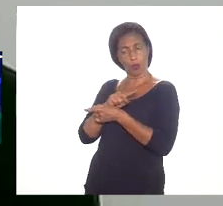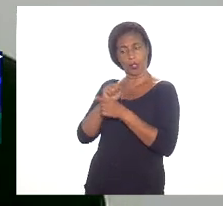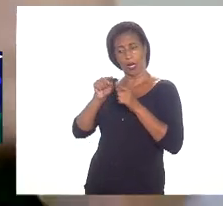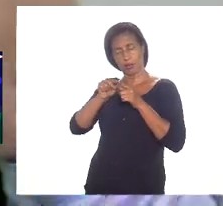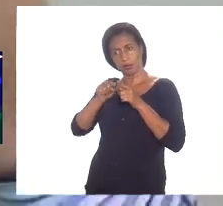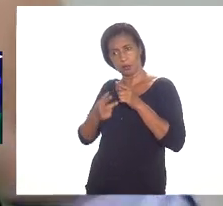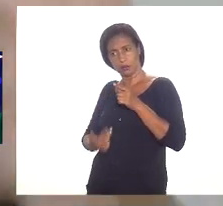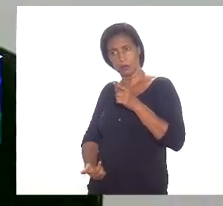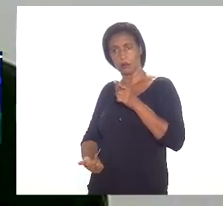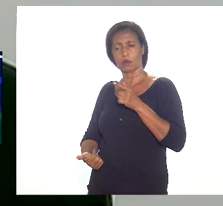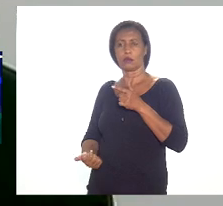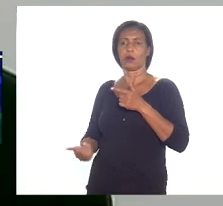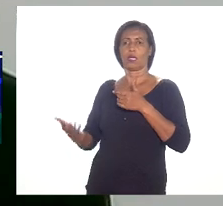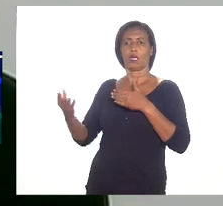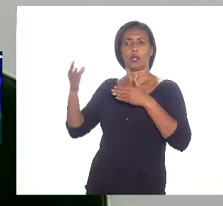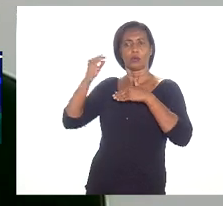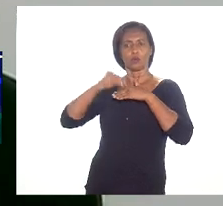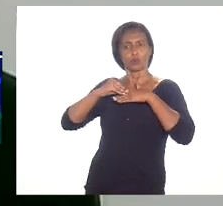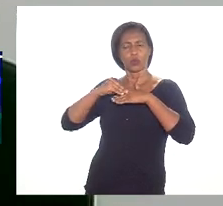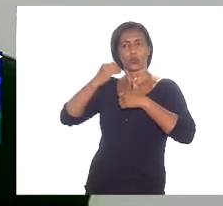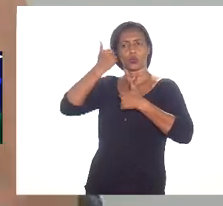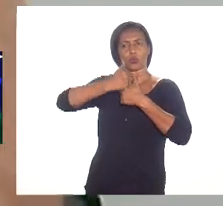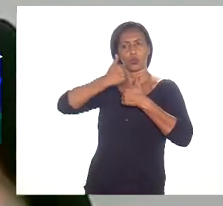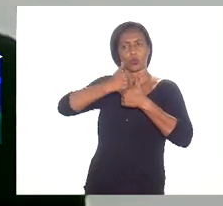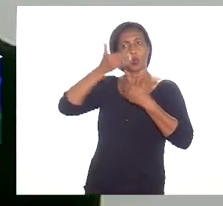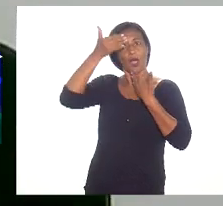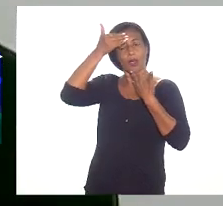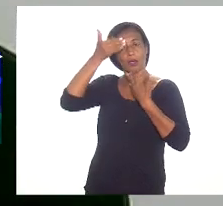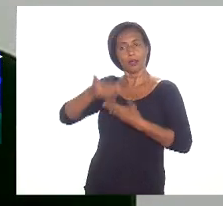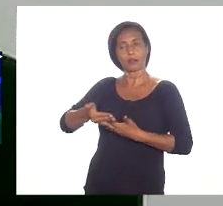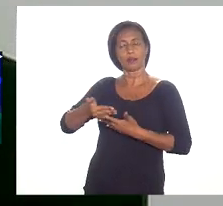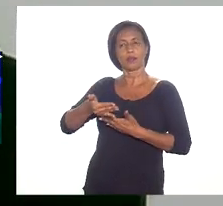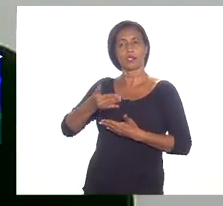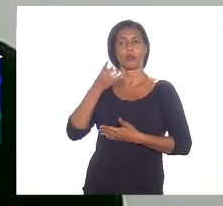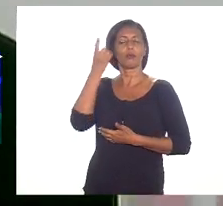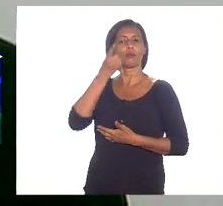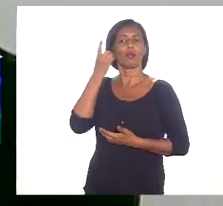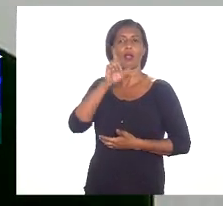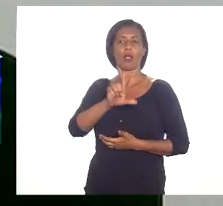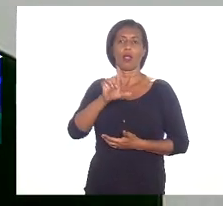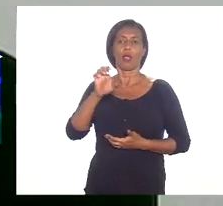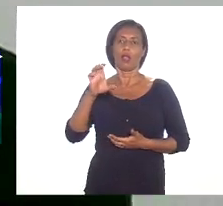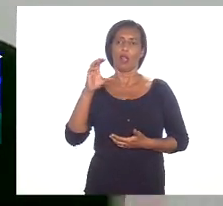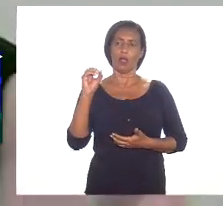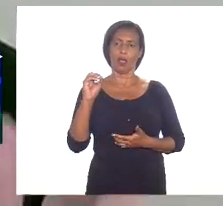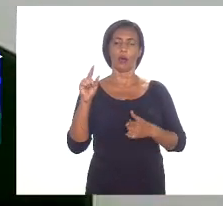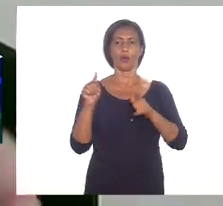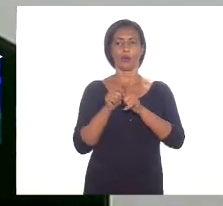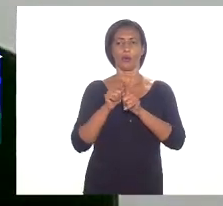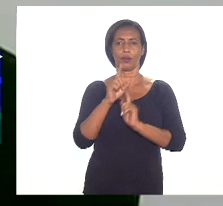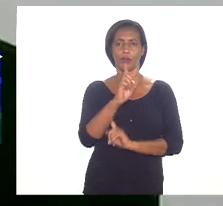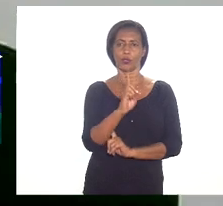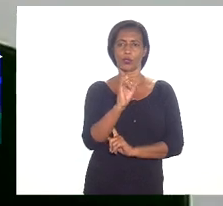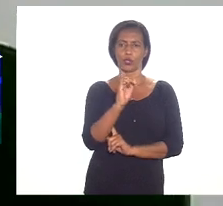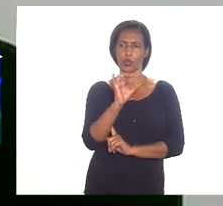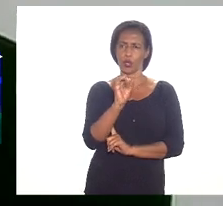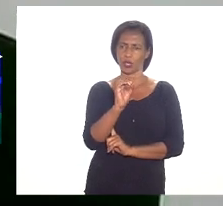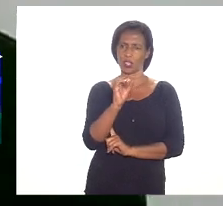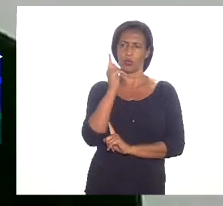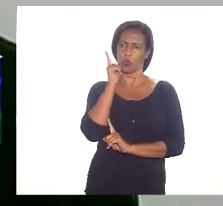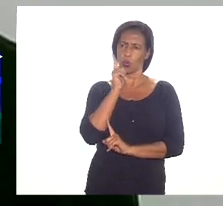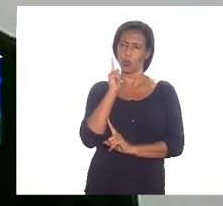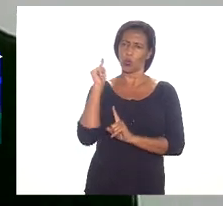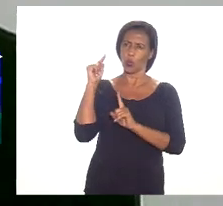compreende o substitutivo pedindo fala final de redação agradecendo o deputado Léo Viera e o deputado Dionísio Lins o terem alcançado